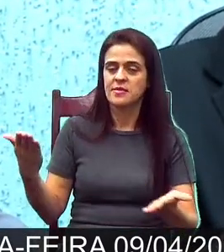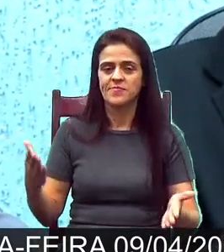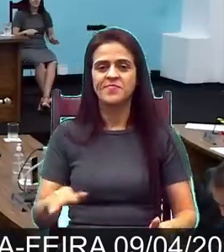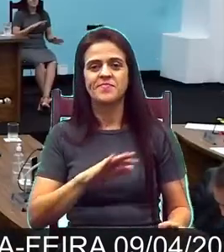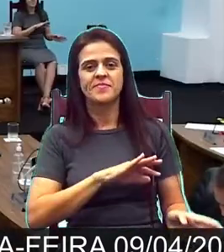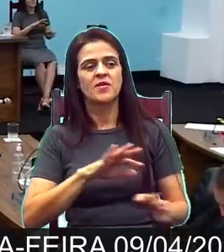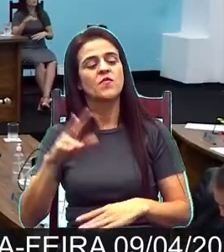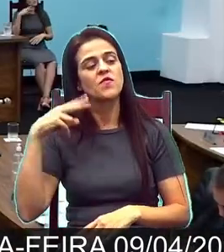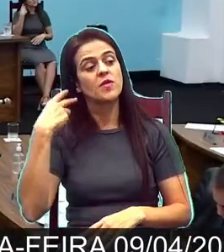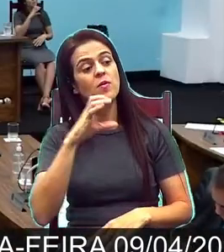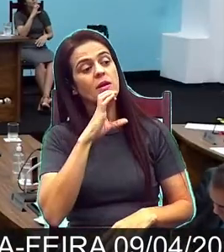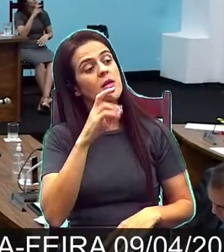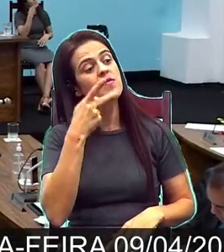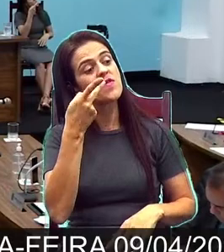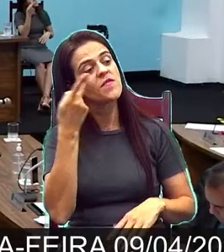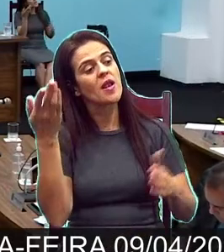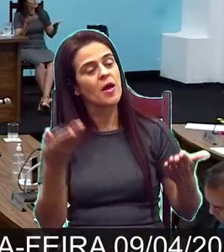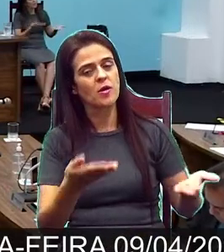Vaz.